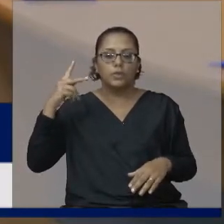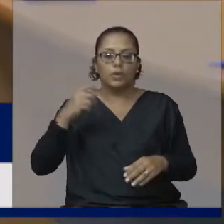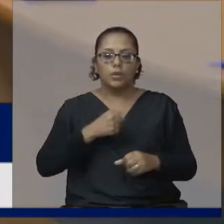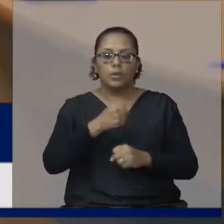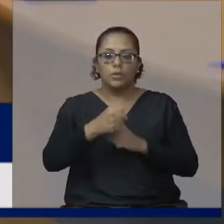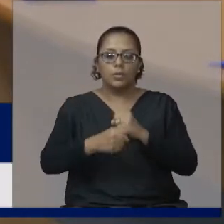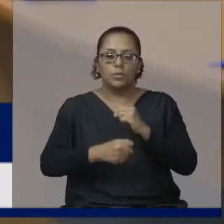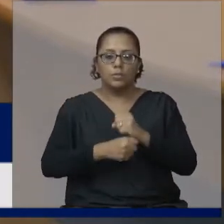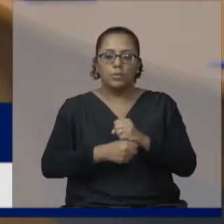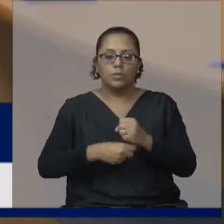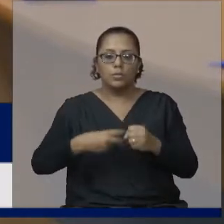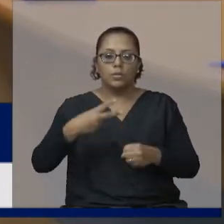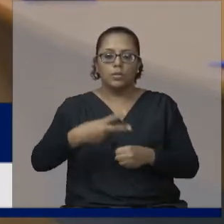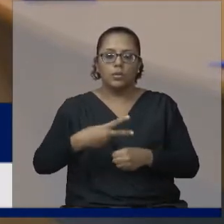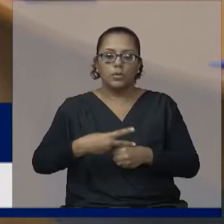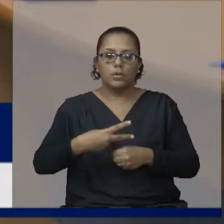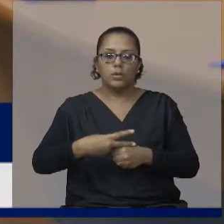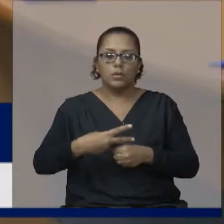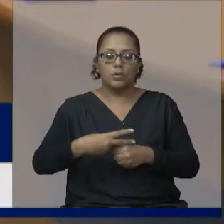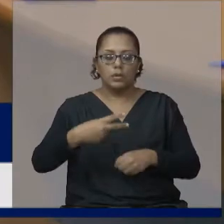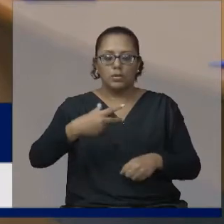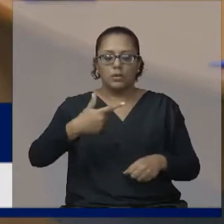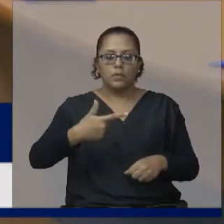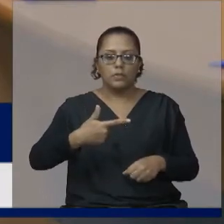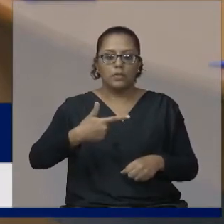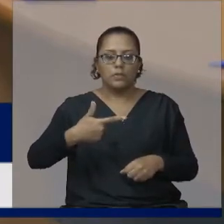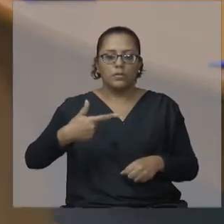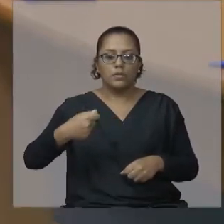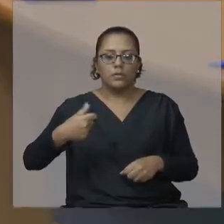e 2022. Quero deixar registrado.